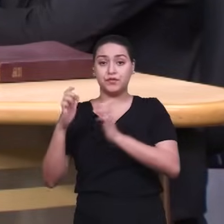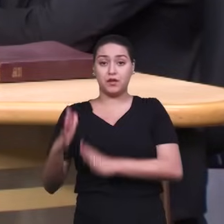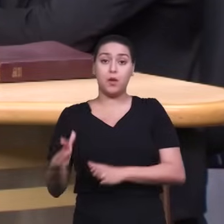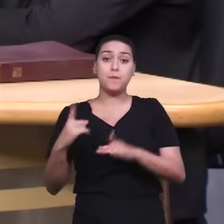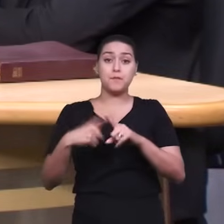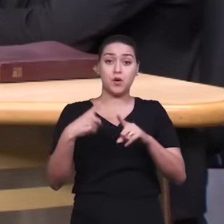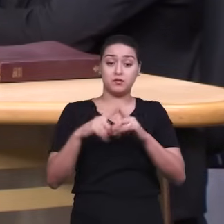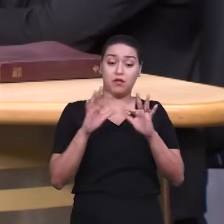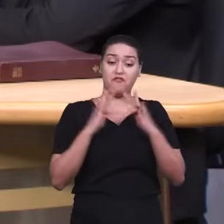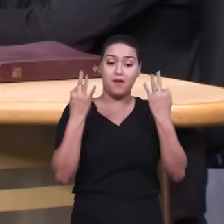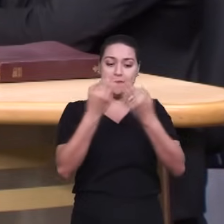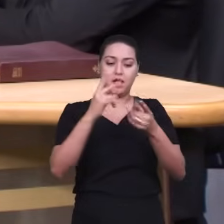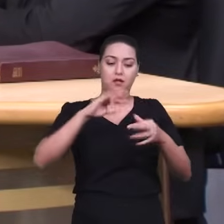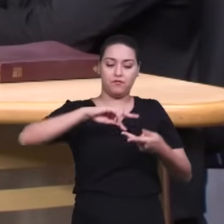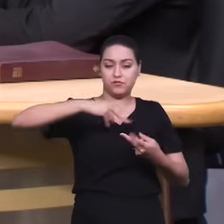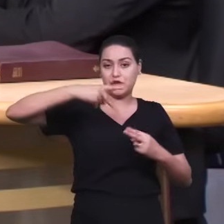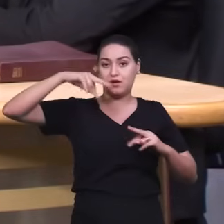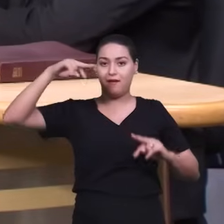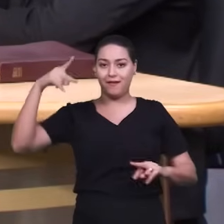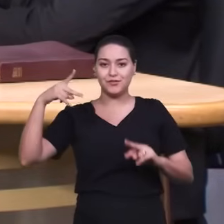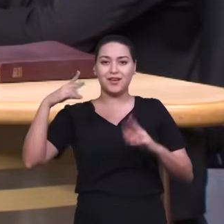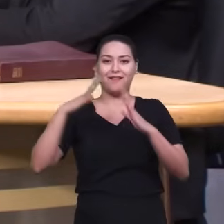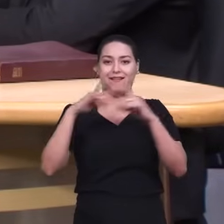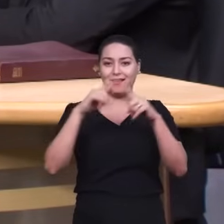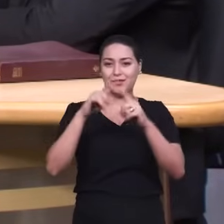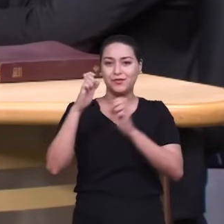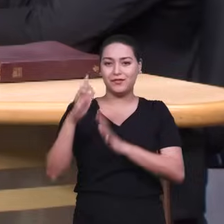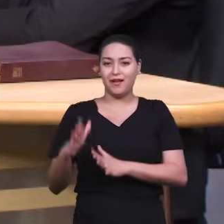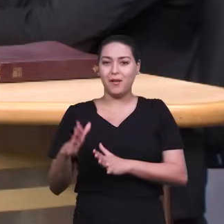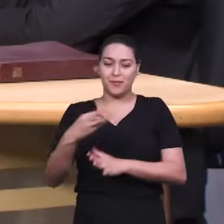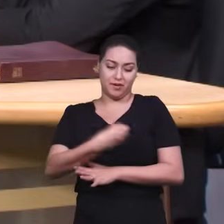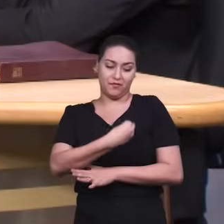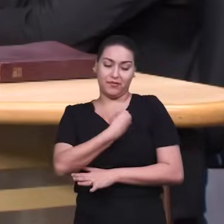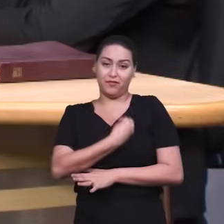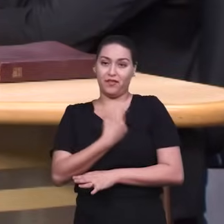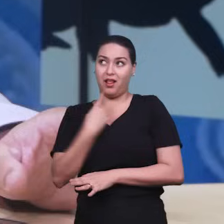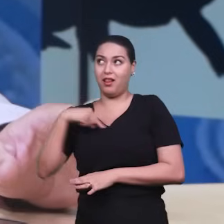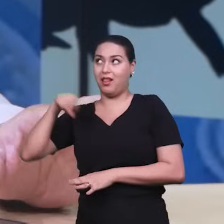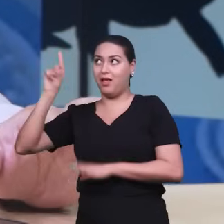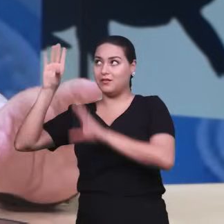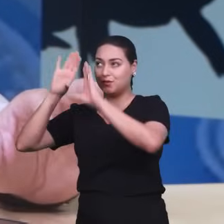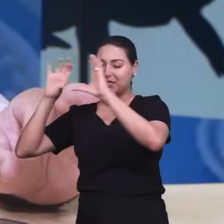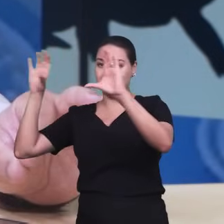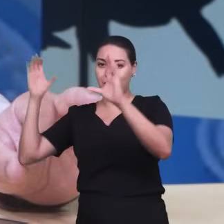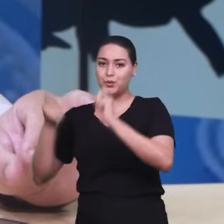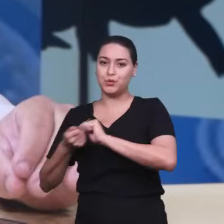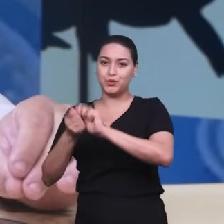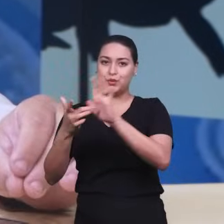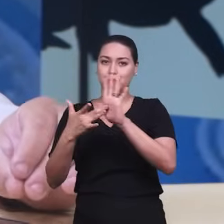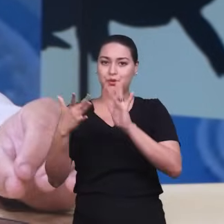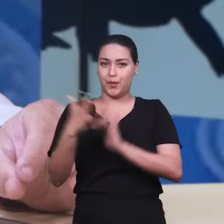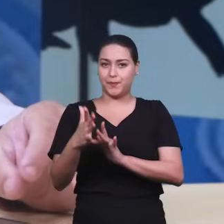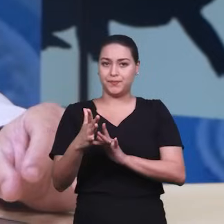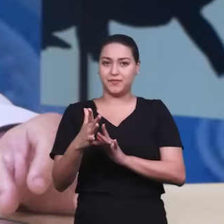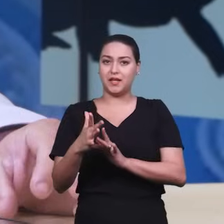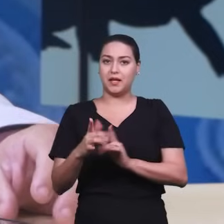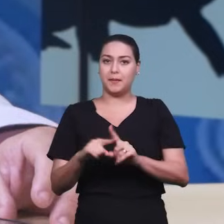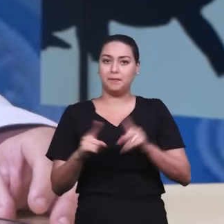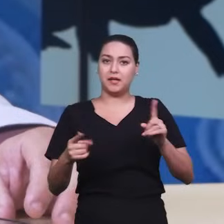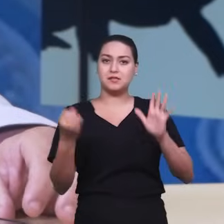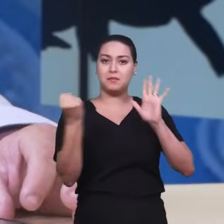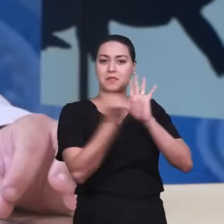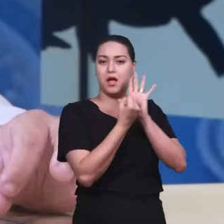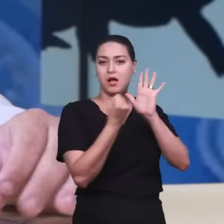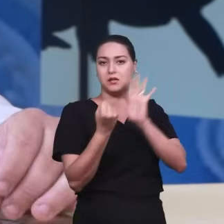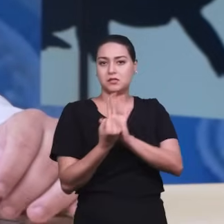vida. É para morar com o Senhor na eternidade, onde essas marcações elas não existem. Existe só o poder de Deus sobre a nossa